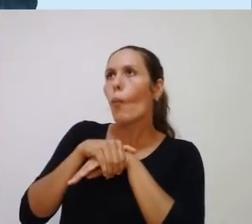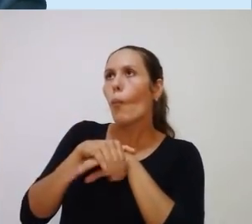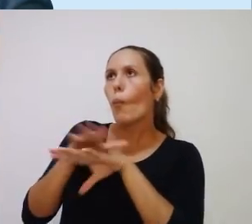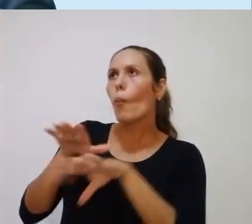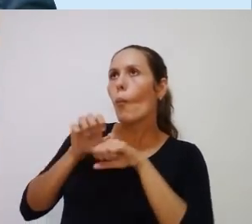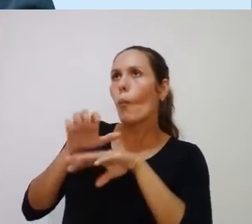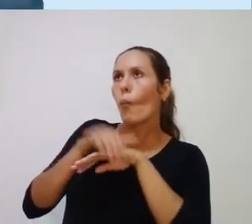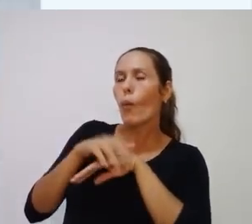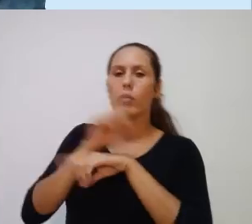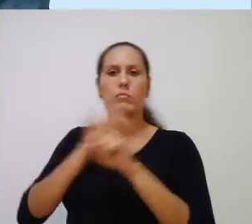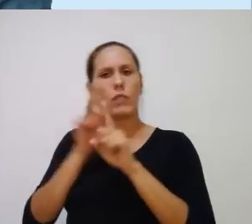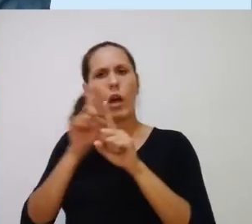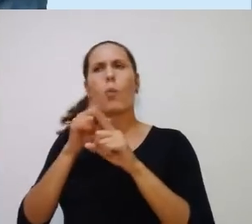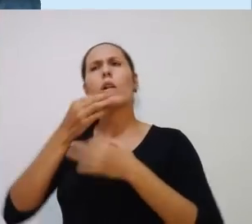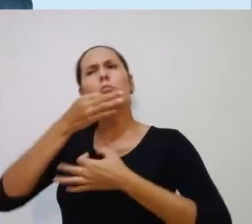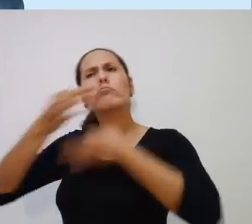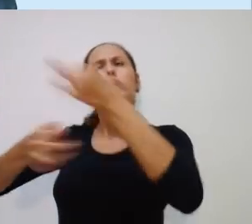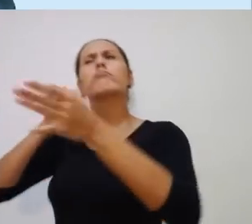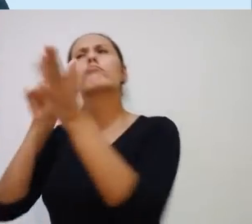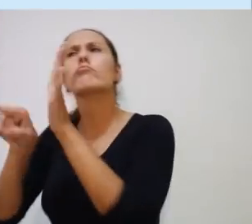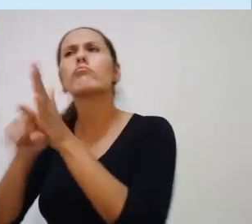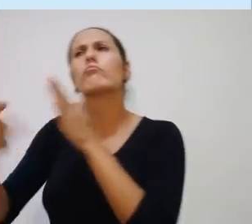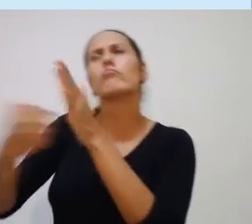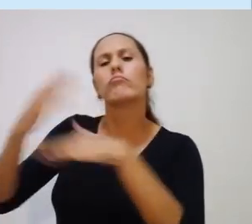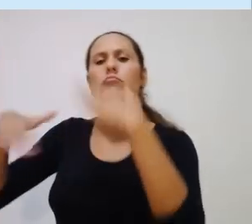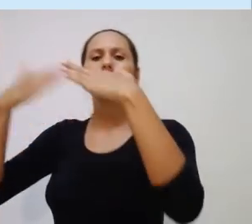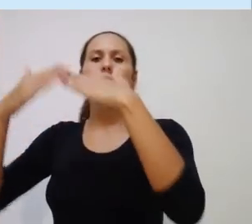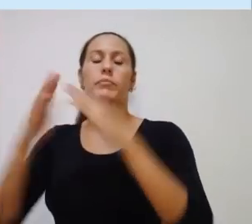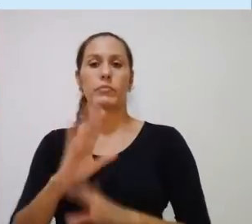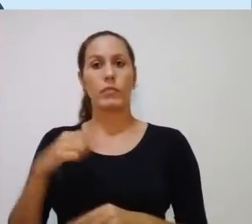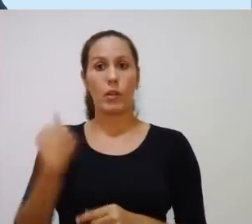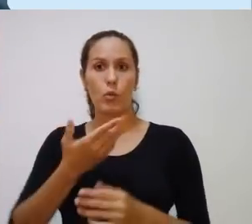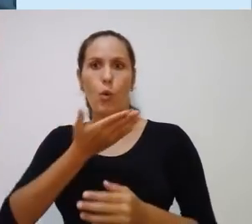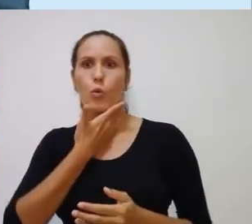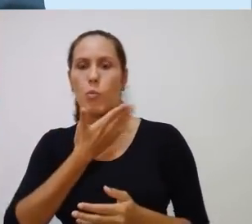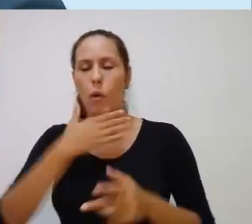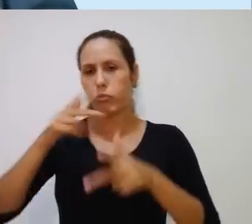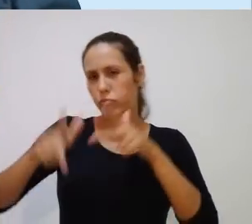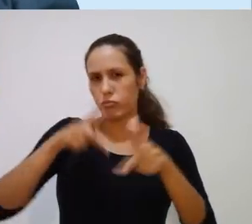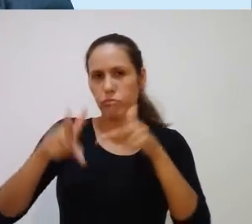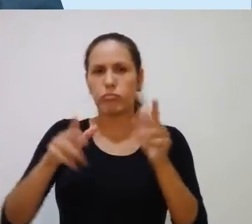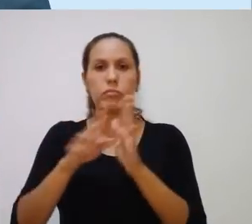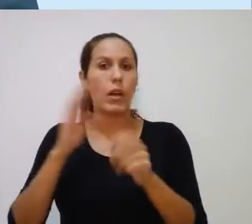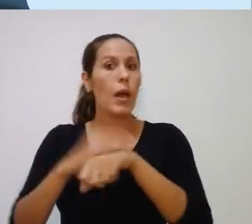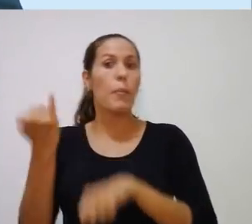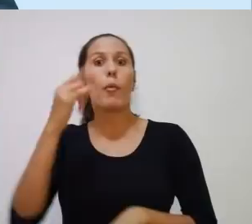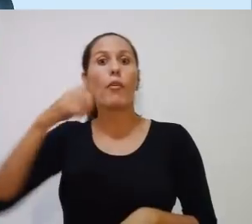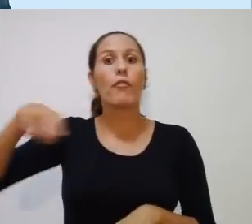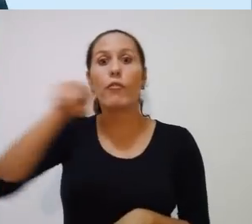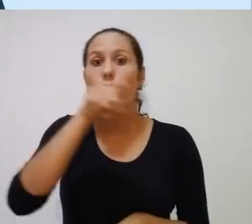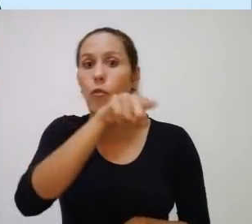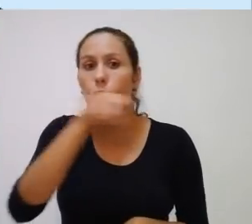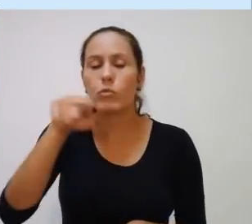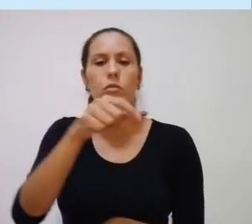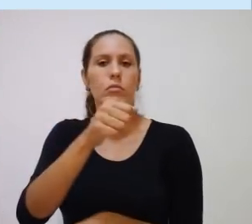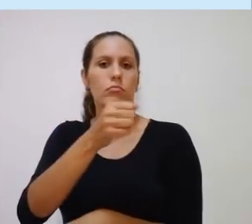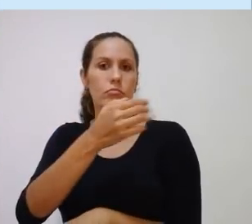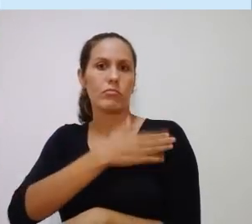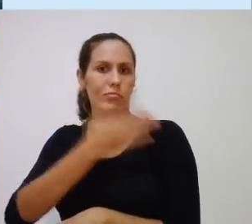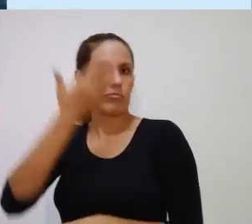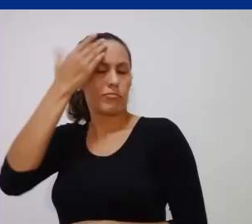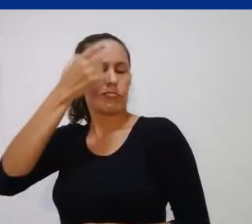sim questiona. E já que nosso bate-papo é científico, é importante a gente fazer você, estudante,